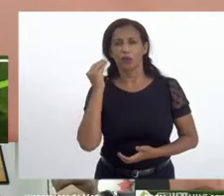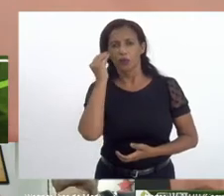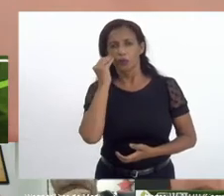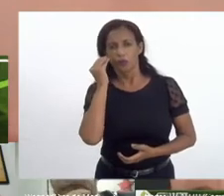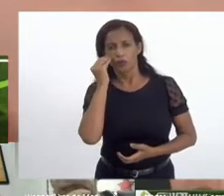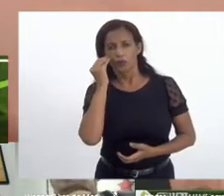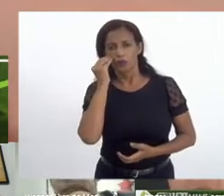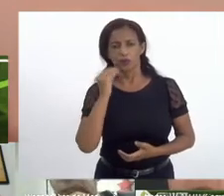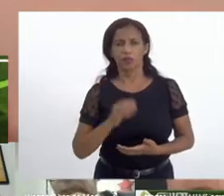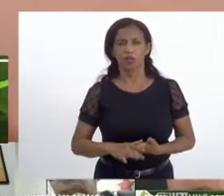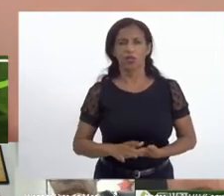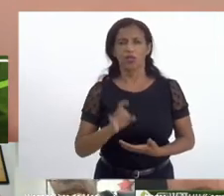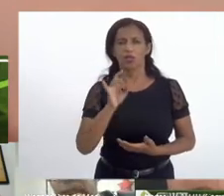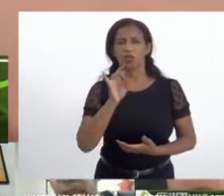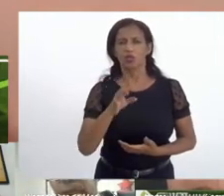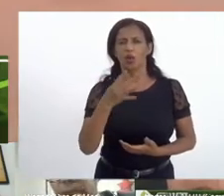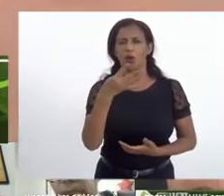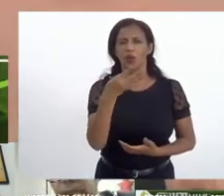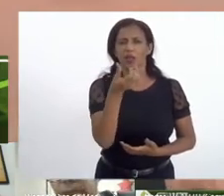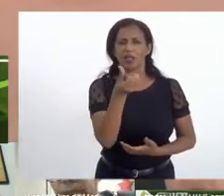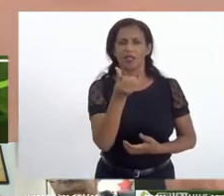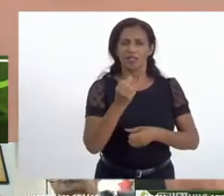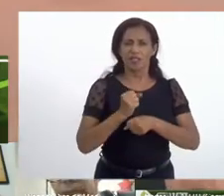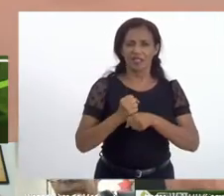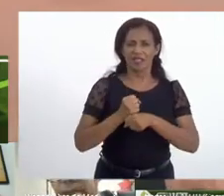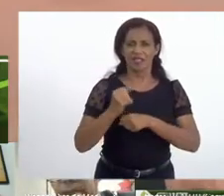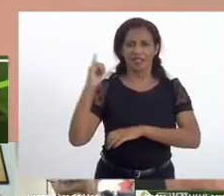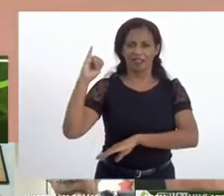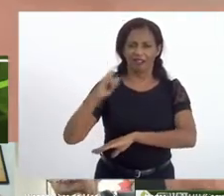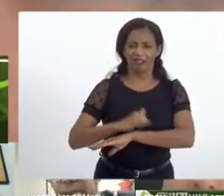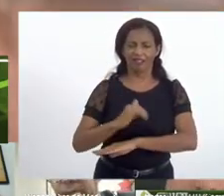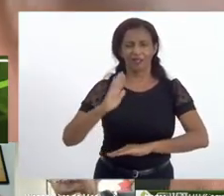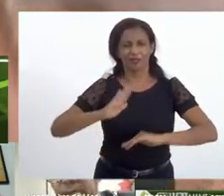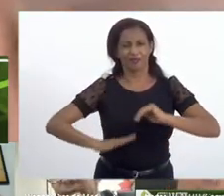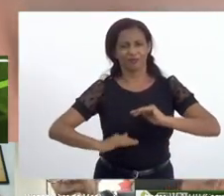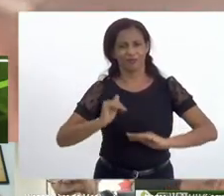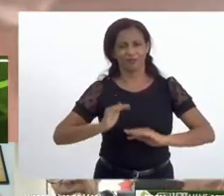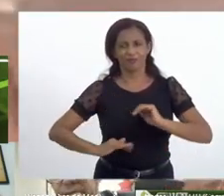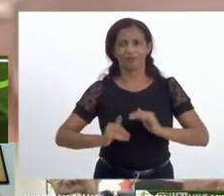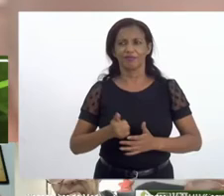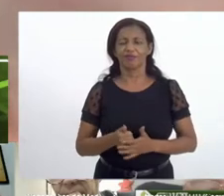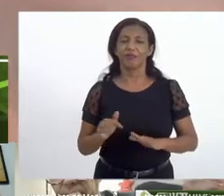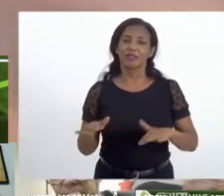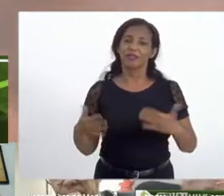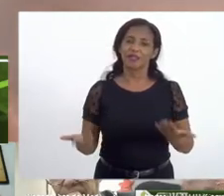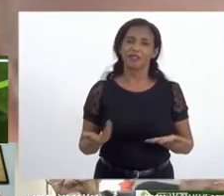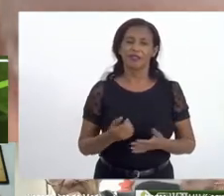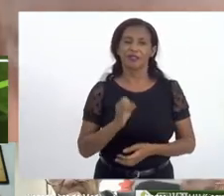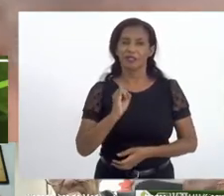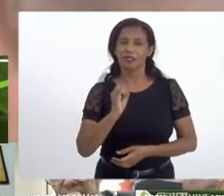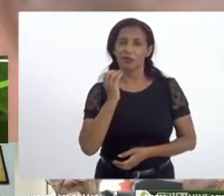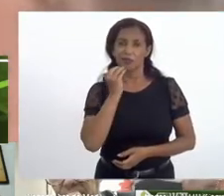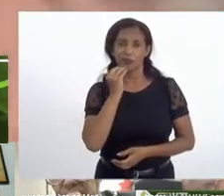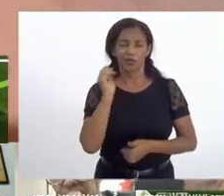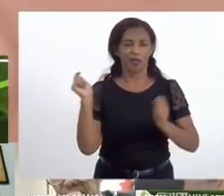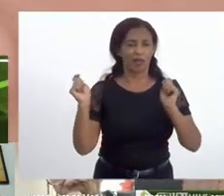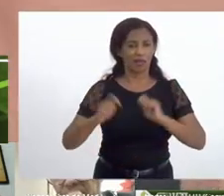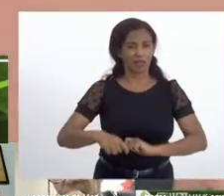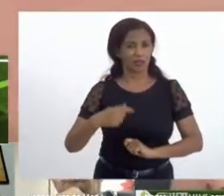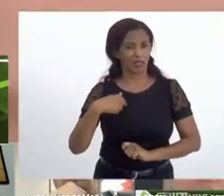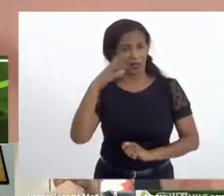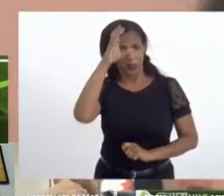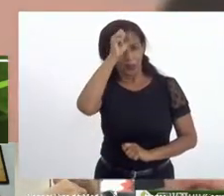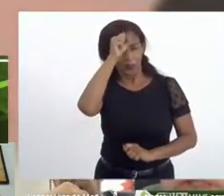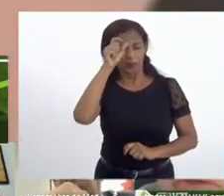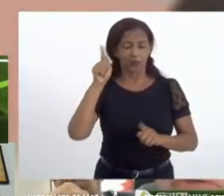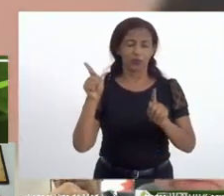experiência. São só 46 anos de aviação que eu me meto nisso. Então, se puder ajudar, e aprendo todo